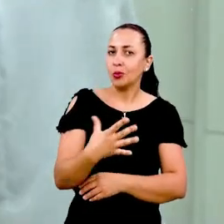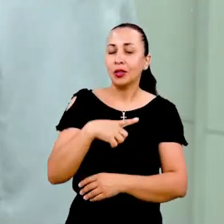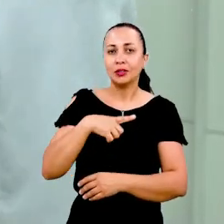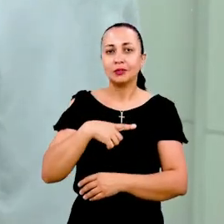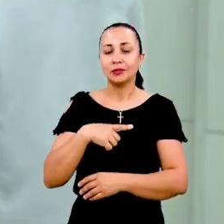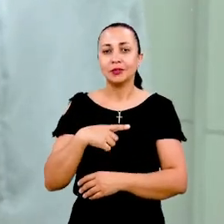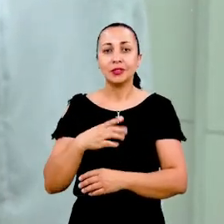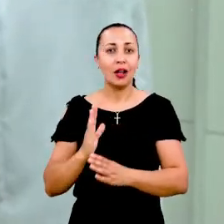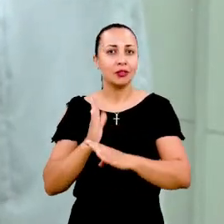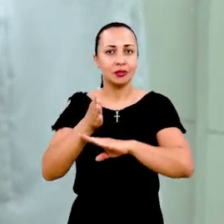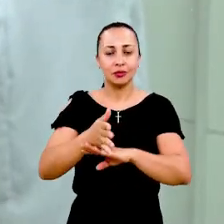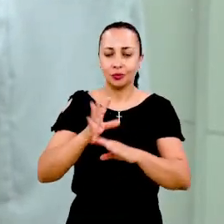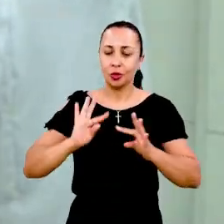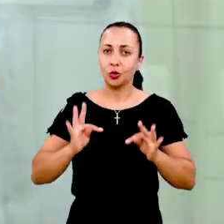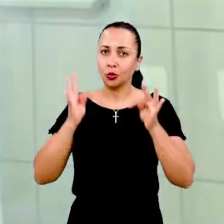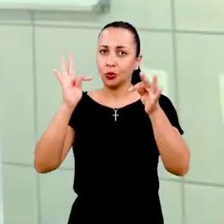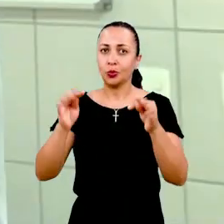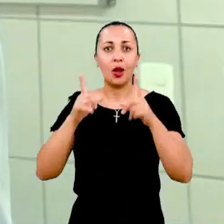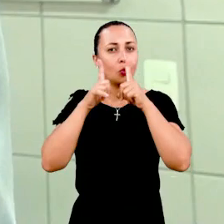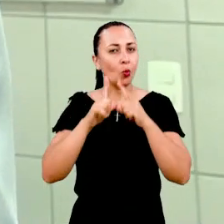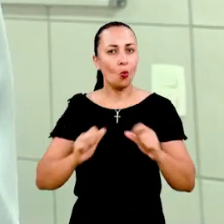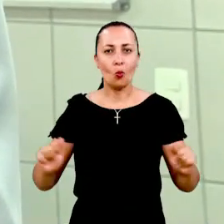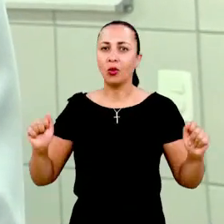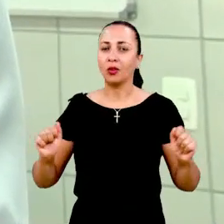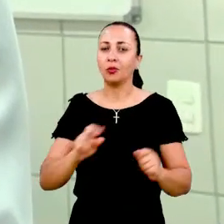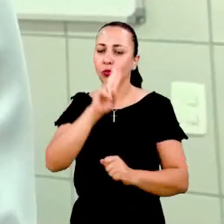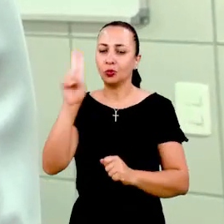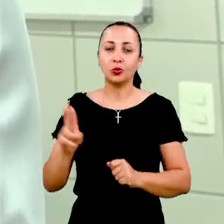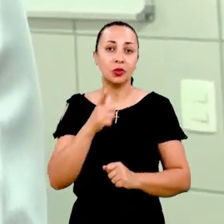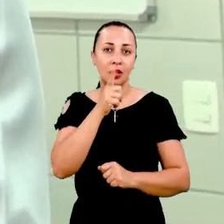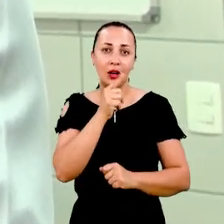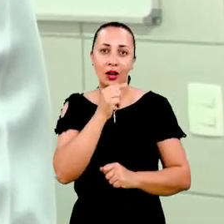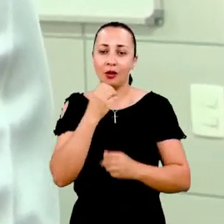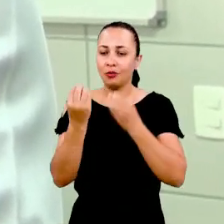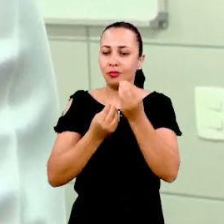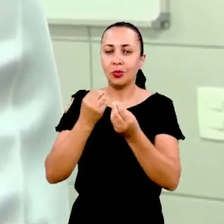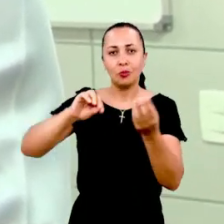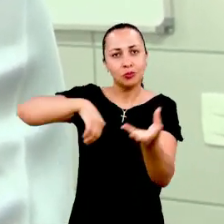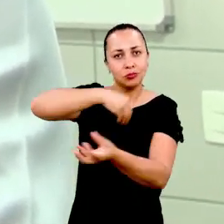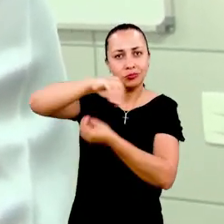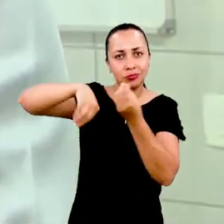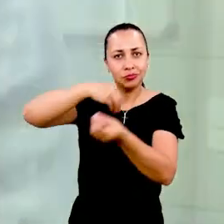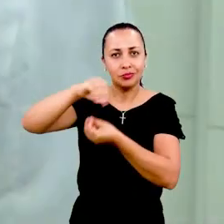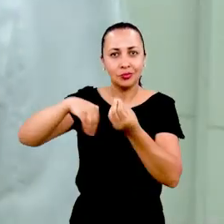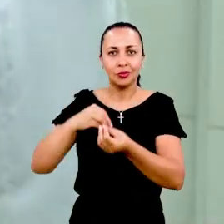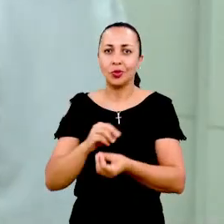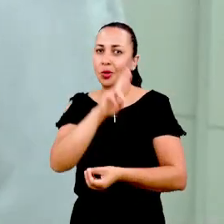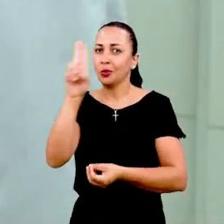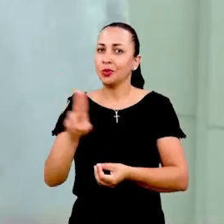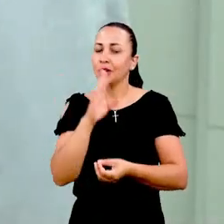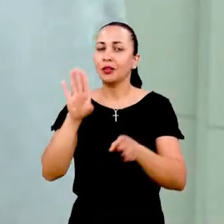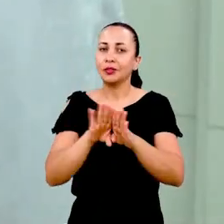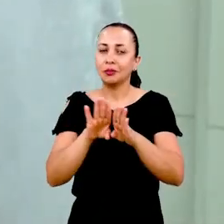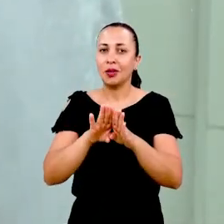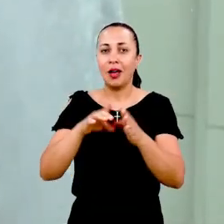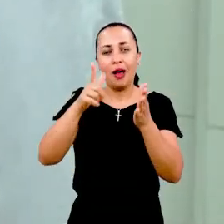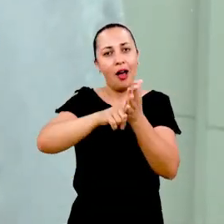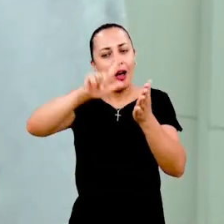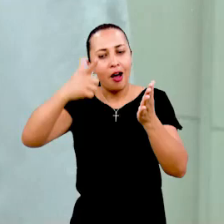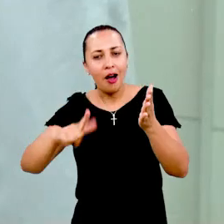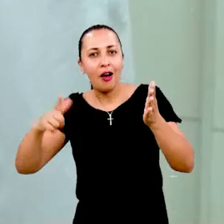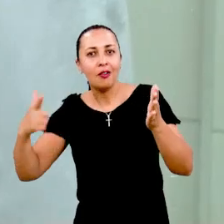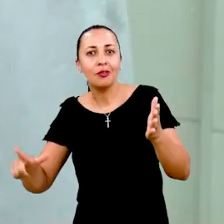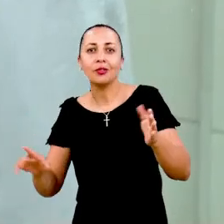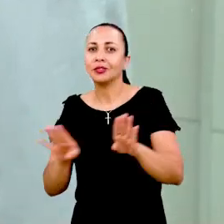Nós obtemos através de tecnologia limpa, utilizando a água como solvente. Utilizamos as folhas,